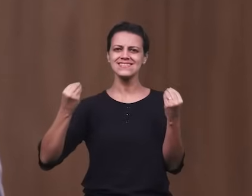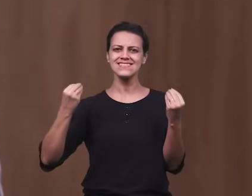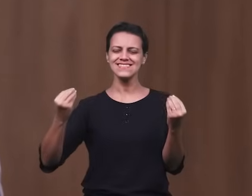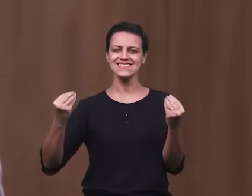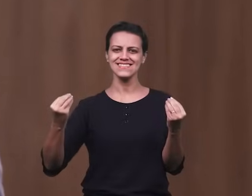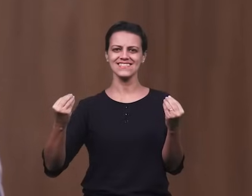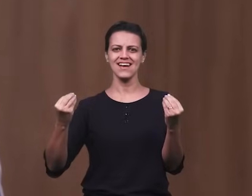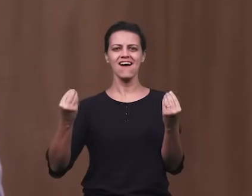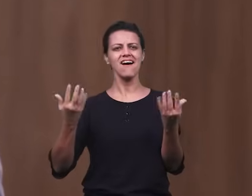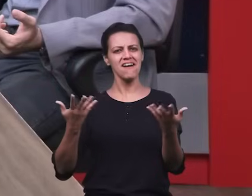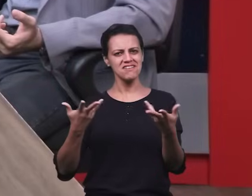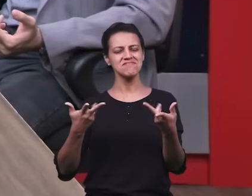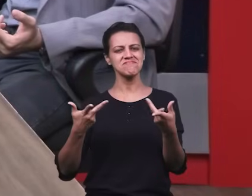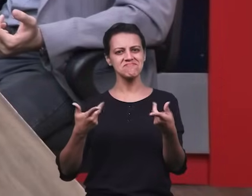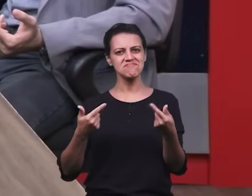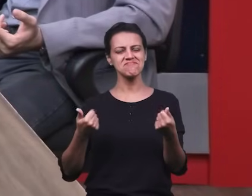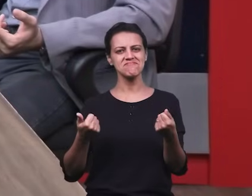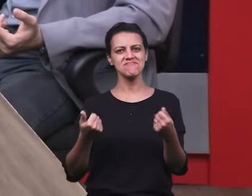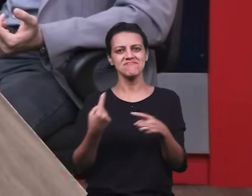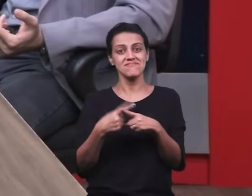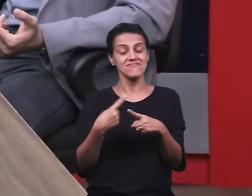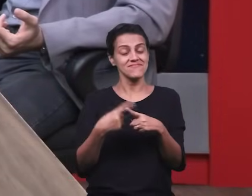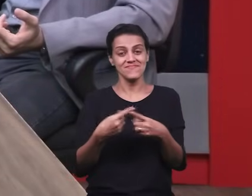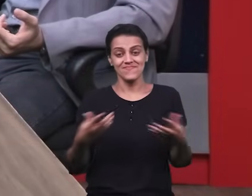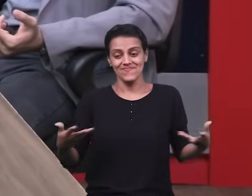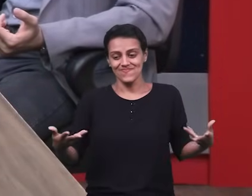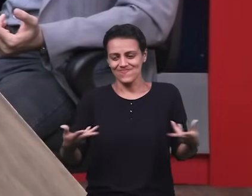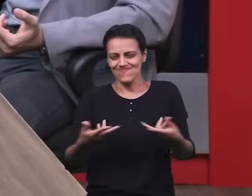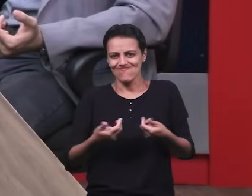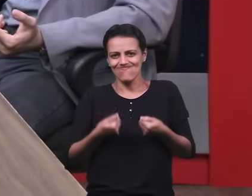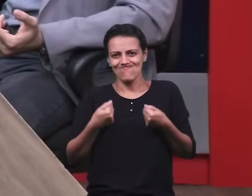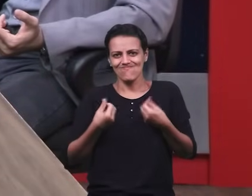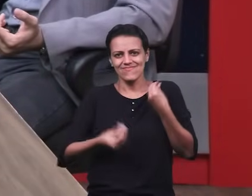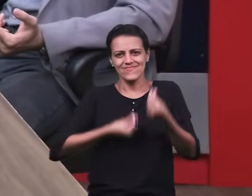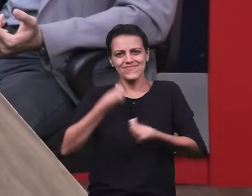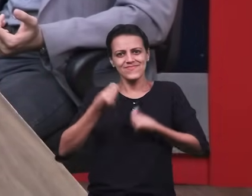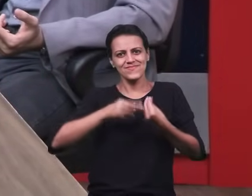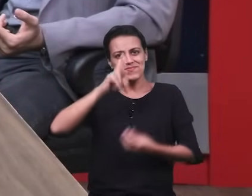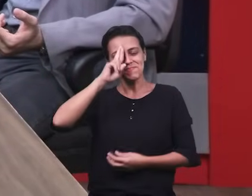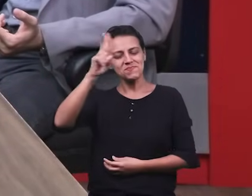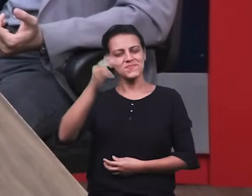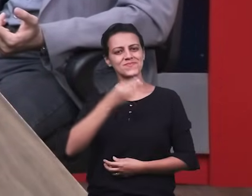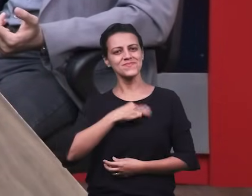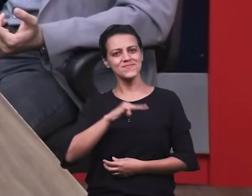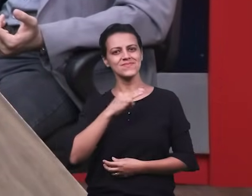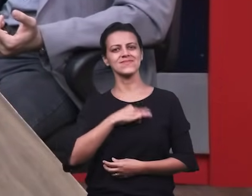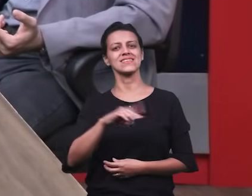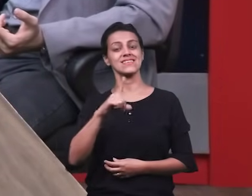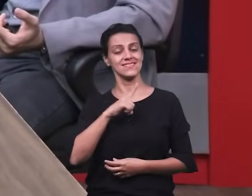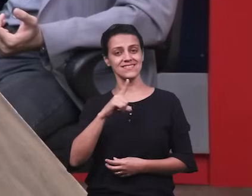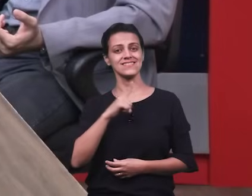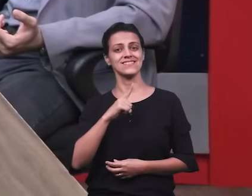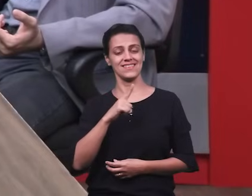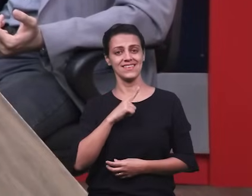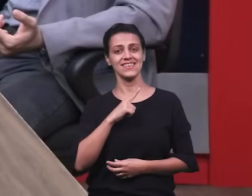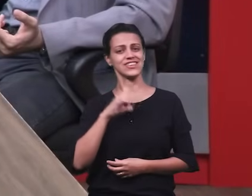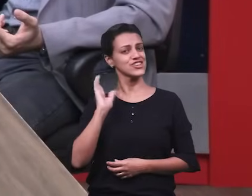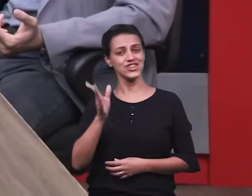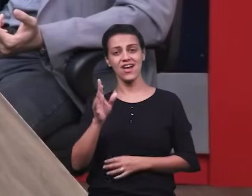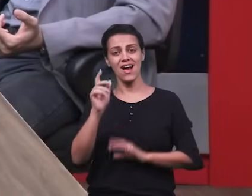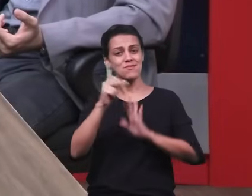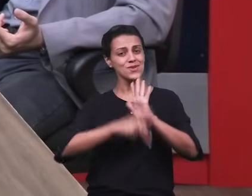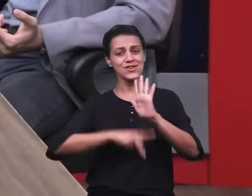acho interessante, porque é extraordinário nós observarmos a misericórdia do Senhor, né, como Ele nos vê, e esse projeto que Ele já